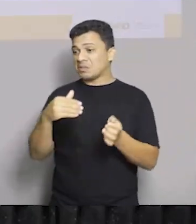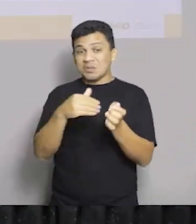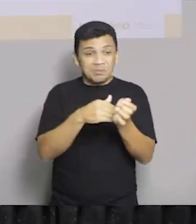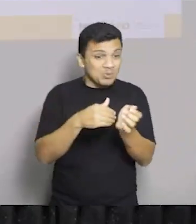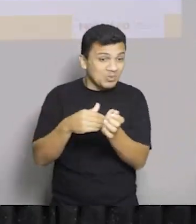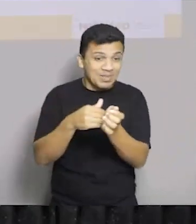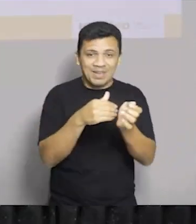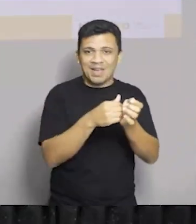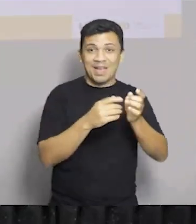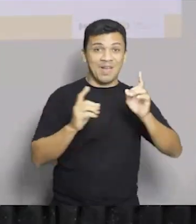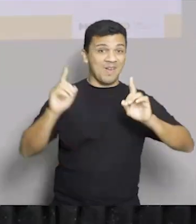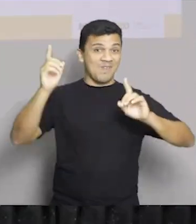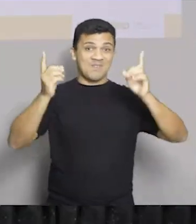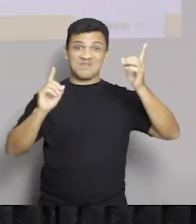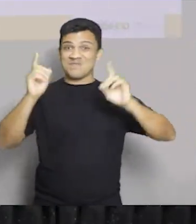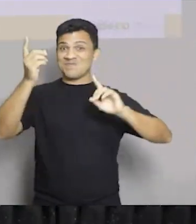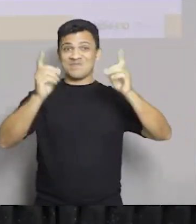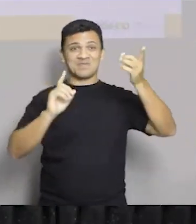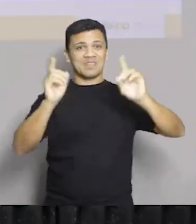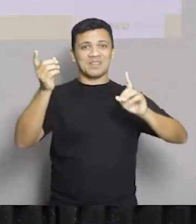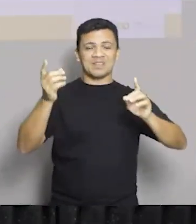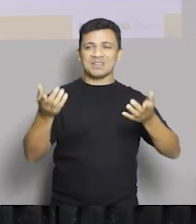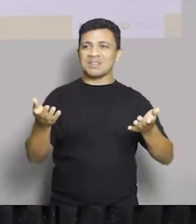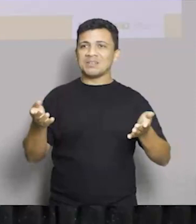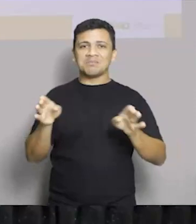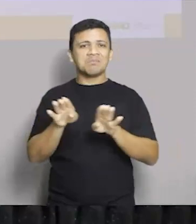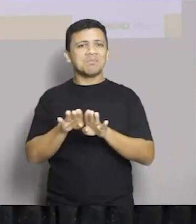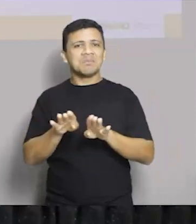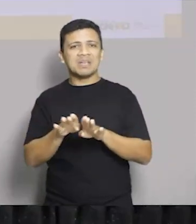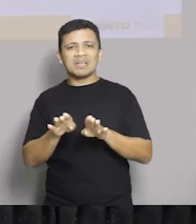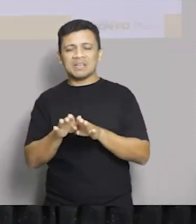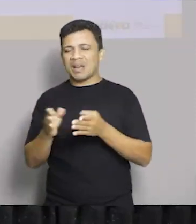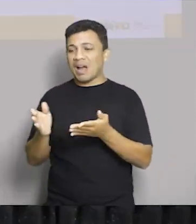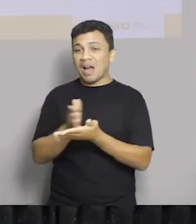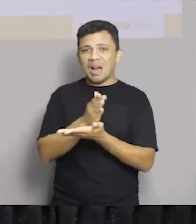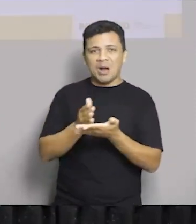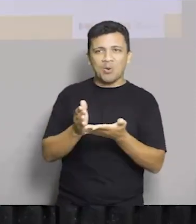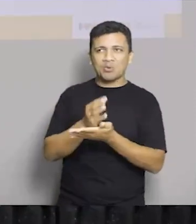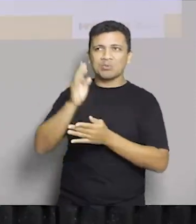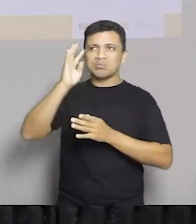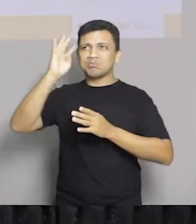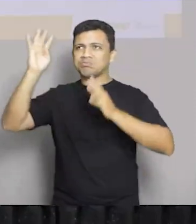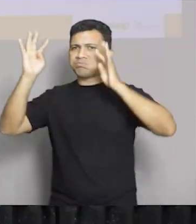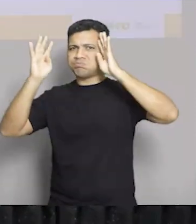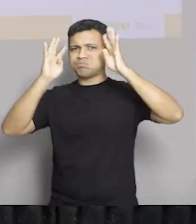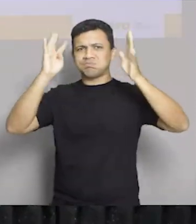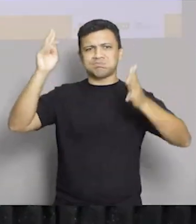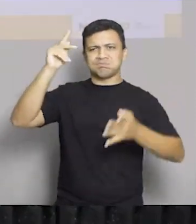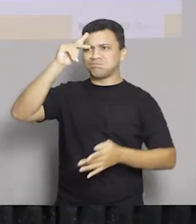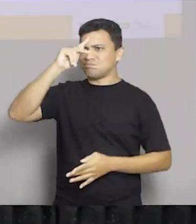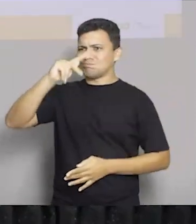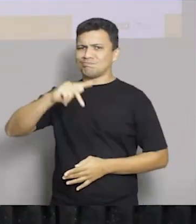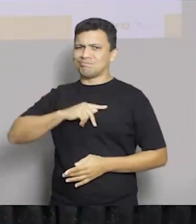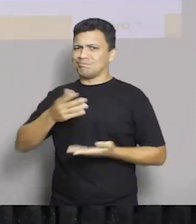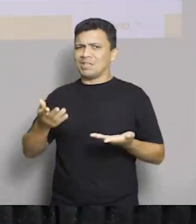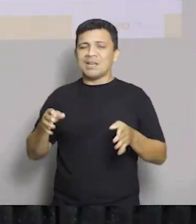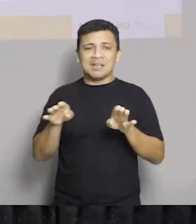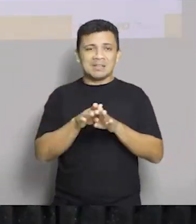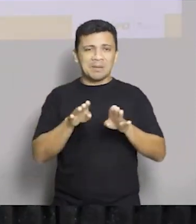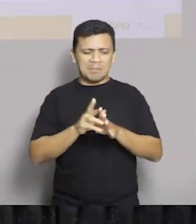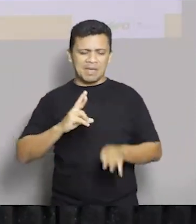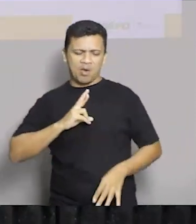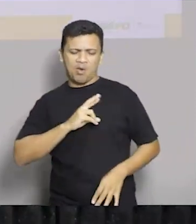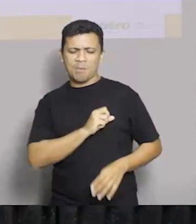de Aventura de questões mais voltadas para uma reflexão espiritual Você pode ter um romance que